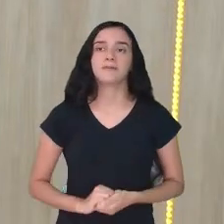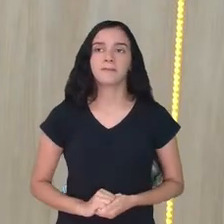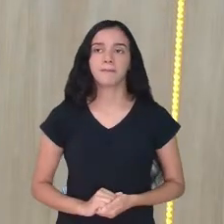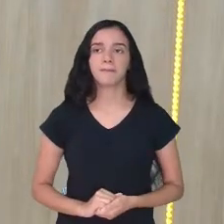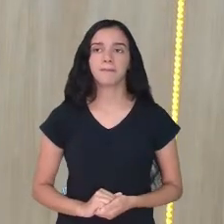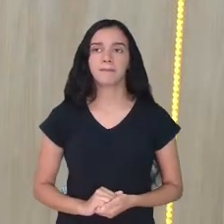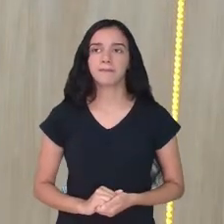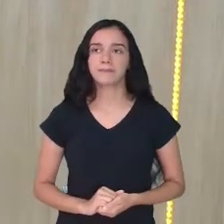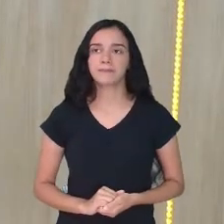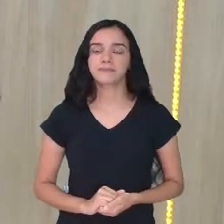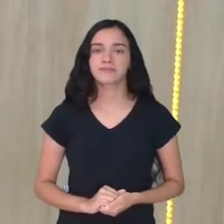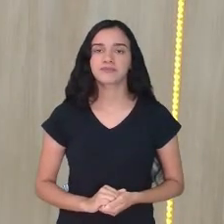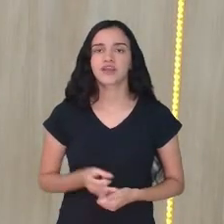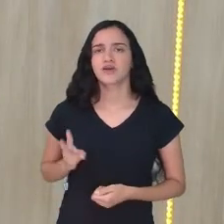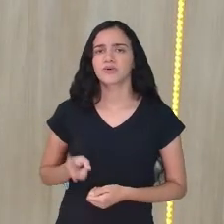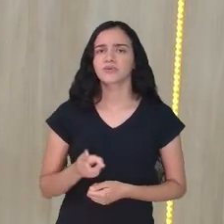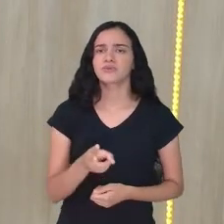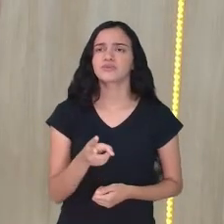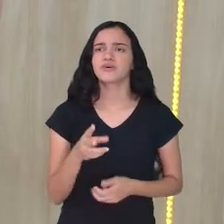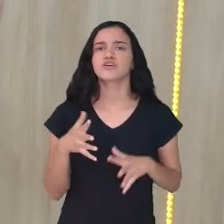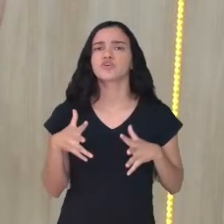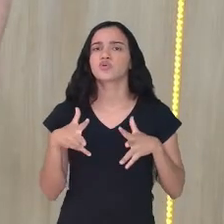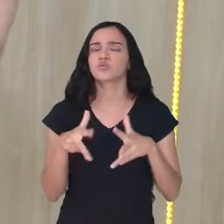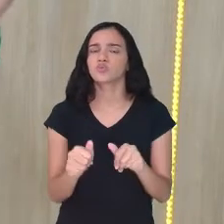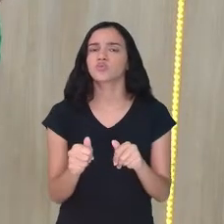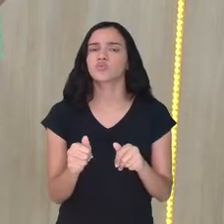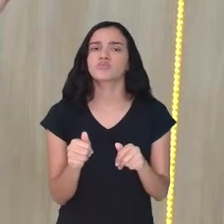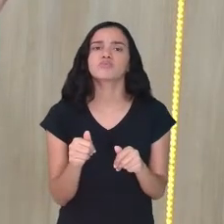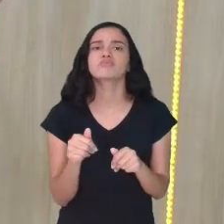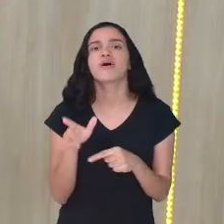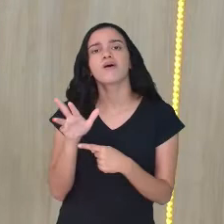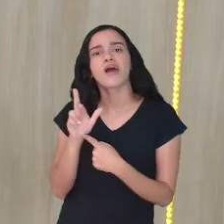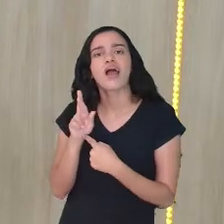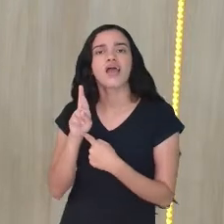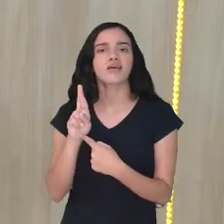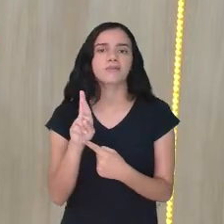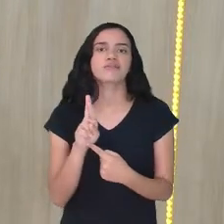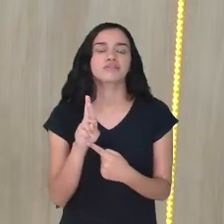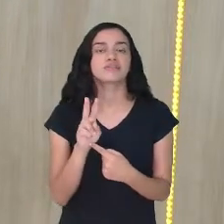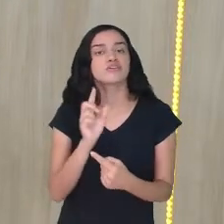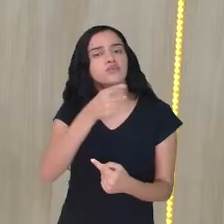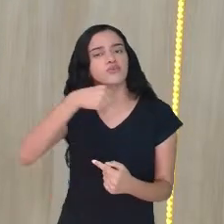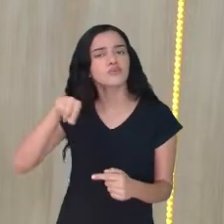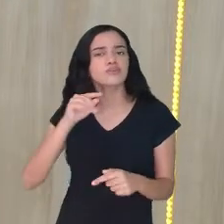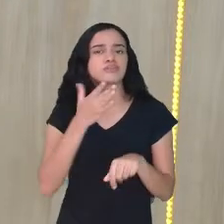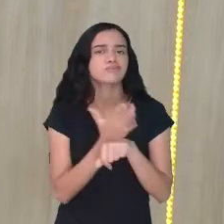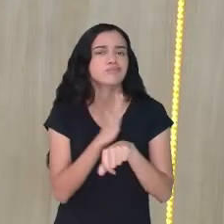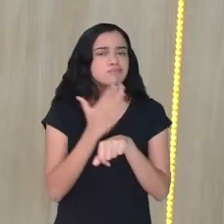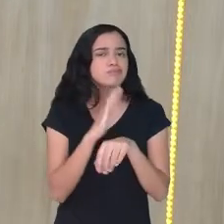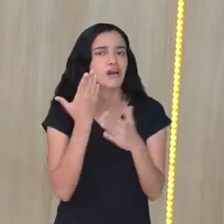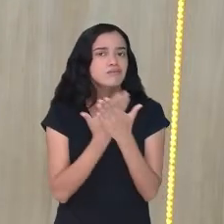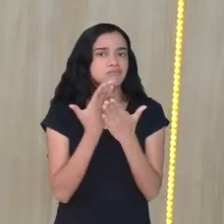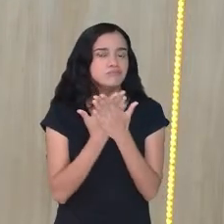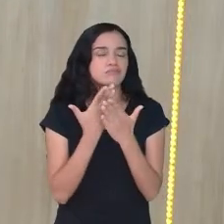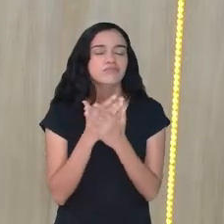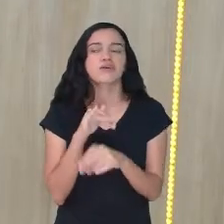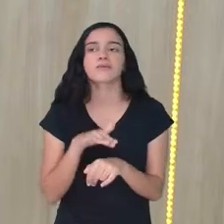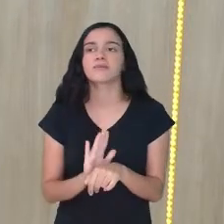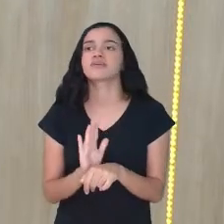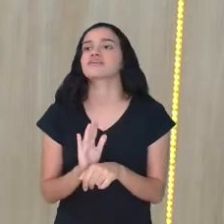lá. Seguindo, todos esses podem ser representados ali, vocês vão trabalhar mais com essa